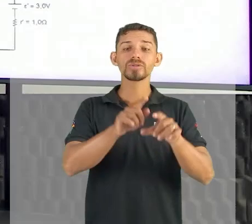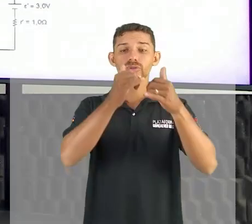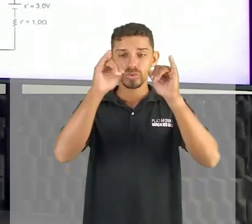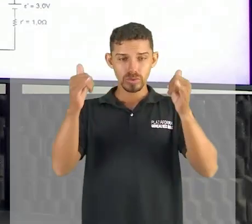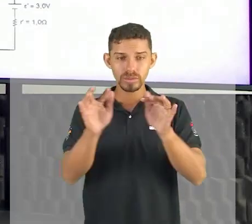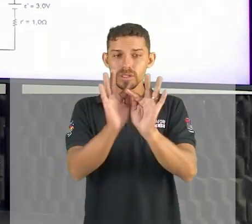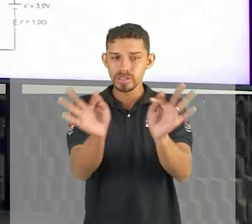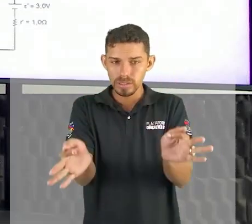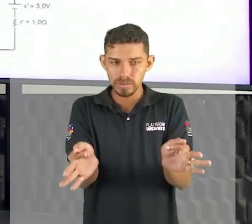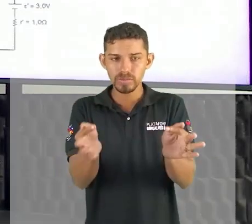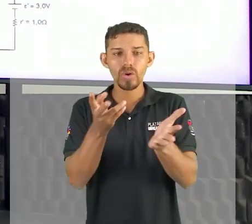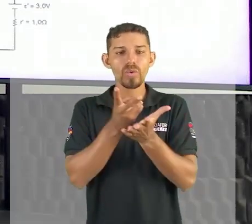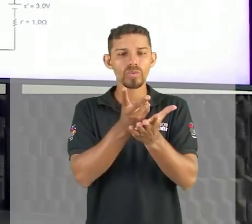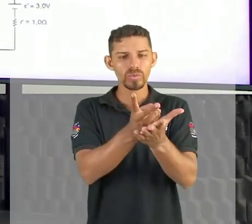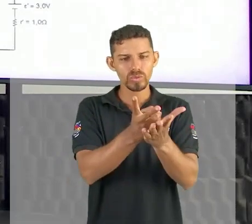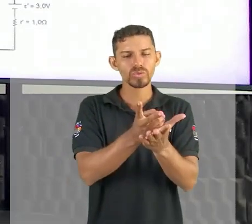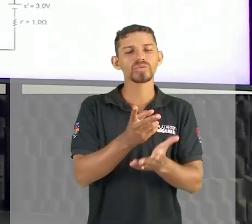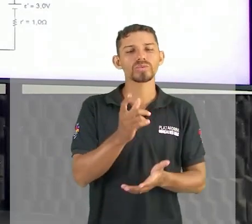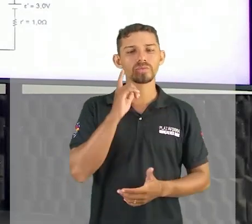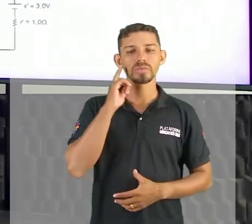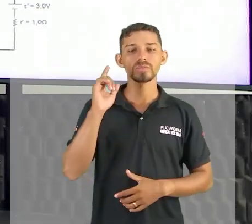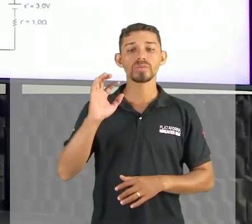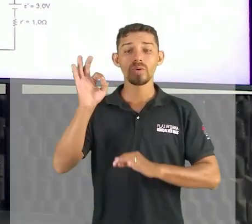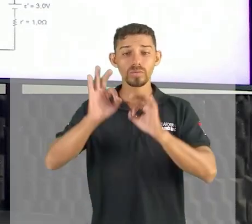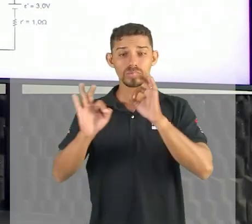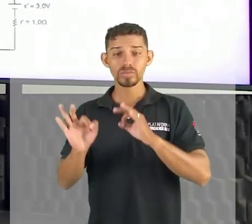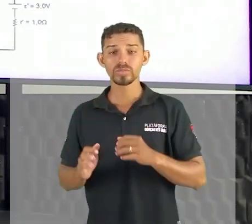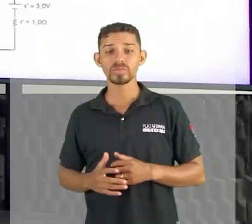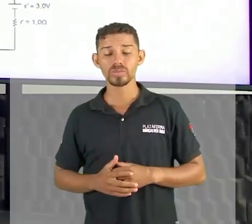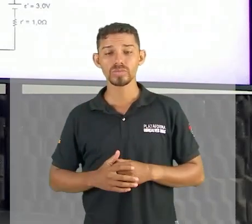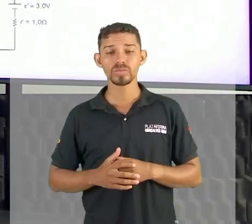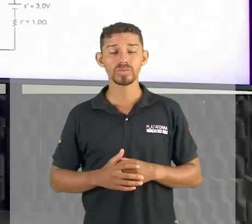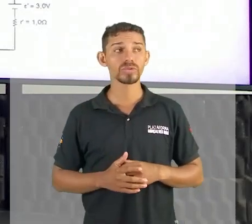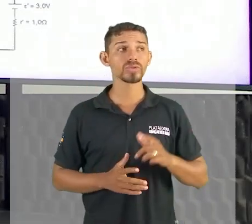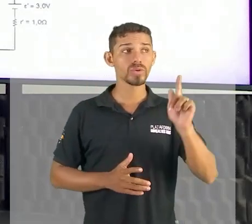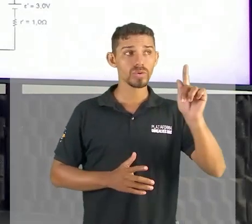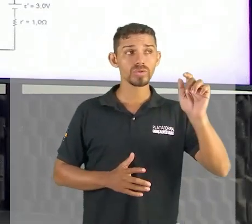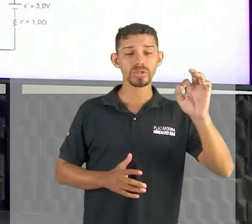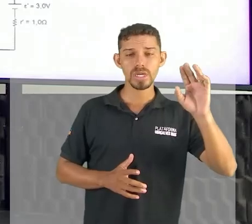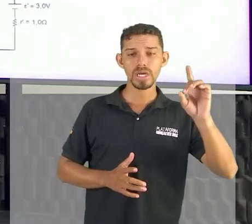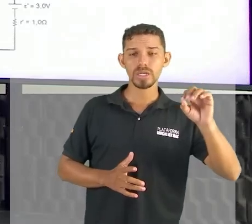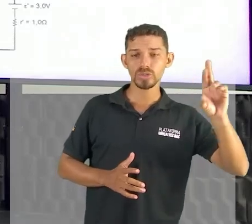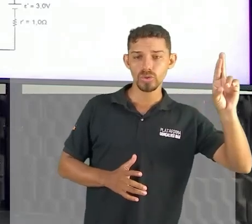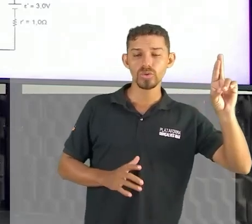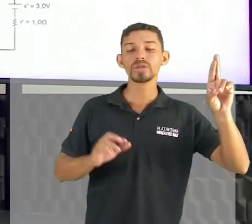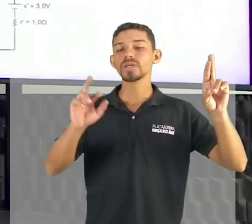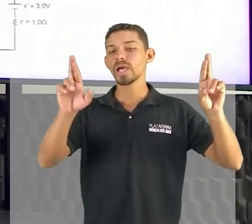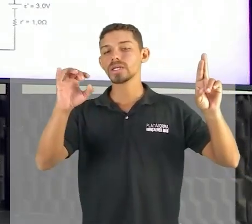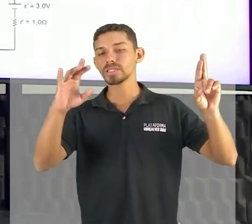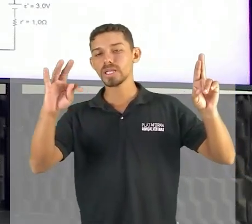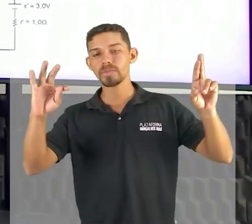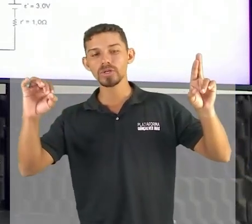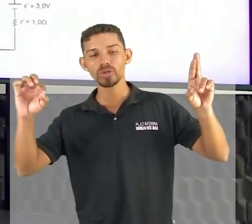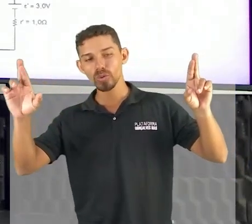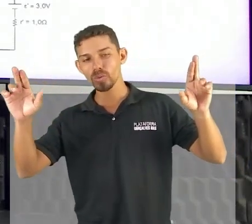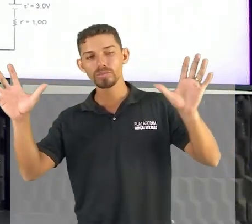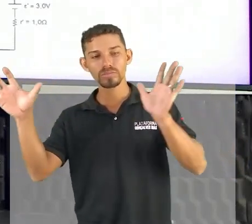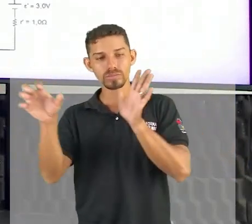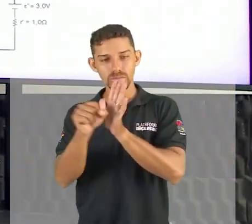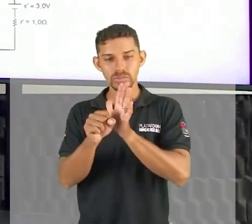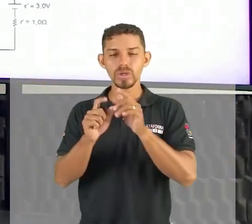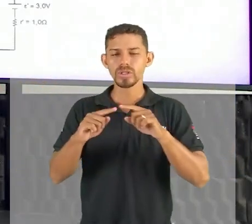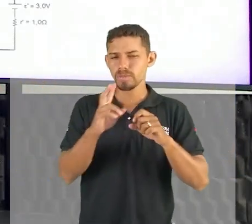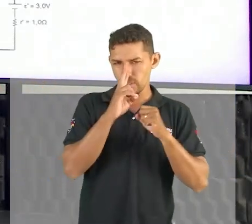simples de corrente contínua formado por gerador e por receptor e suas respectivas